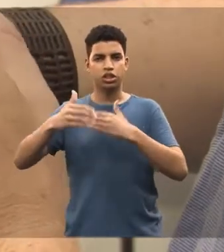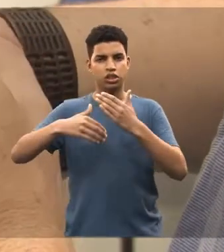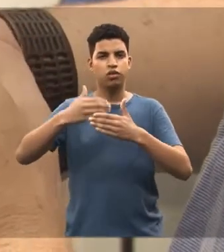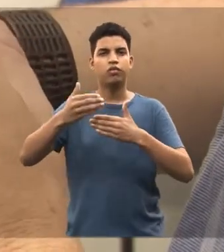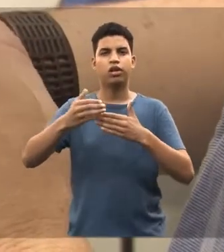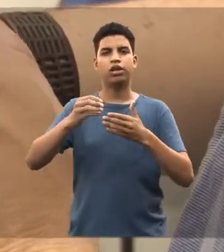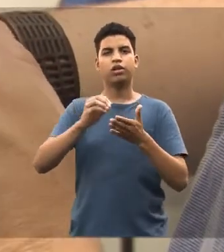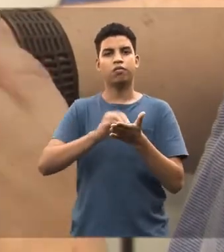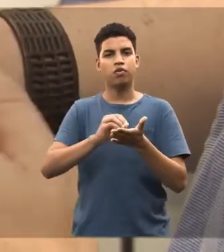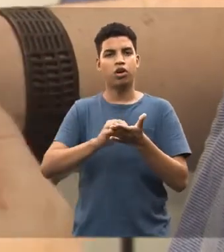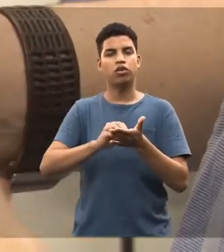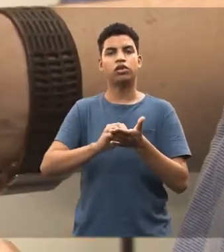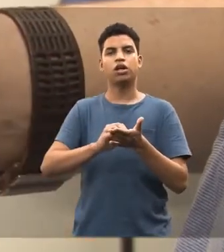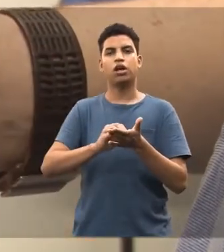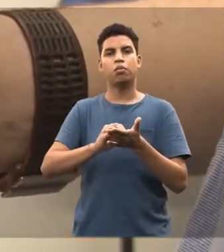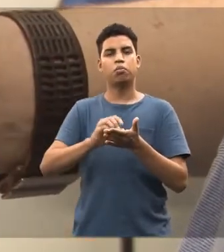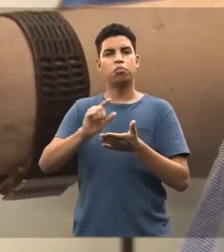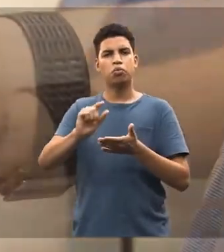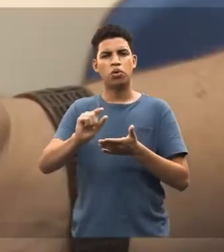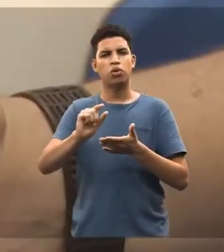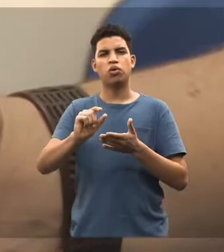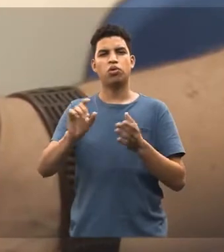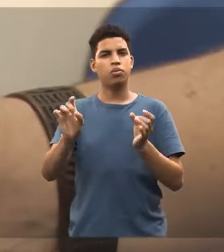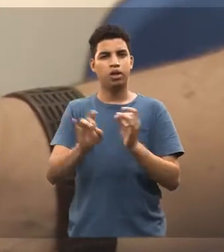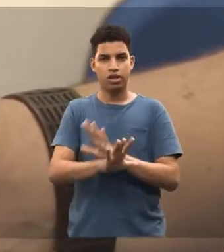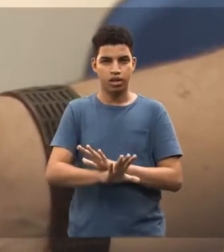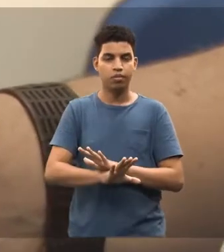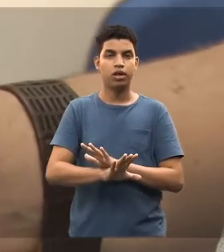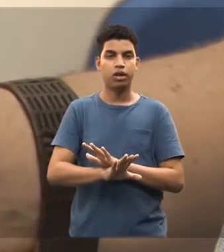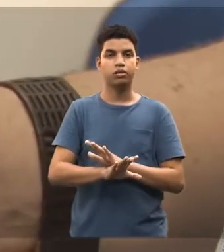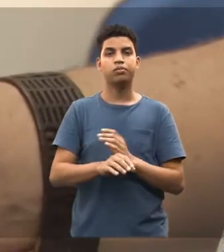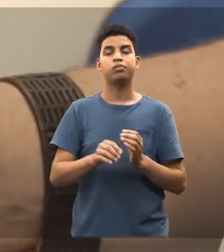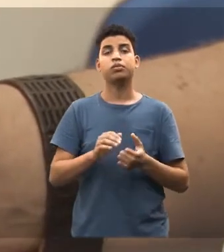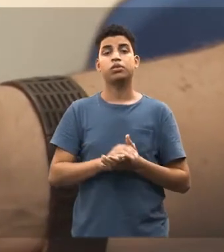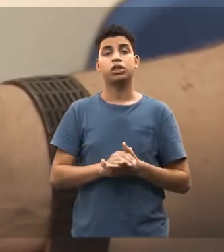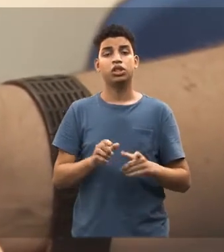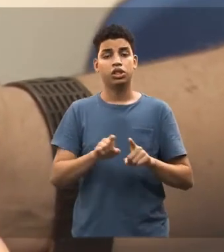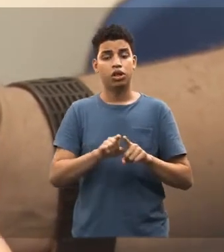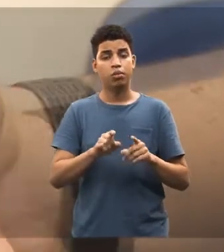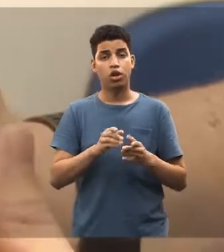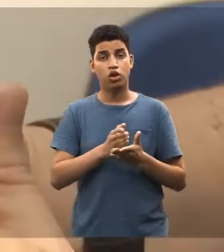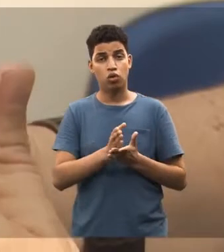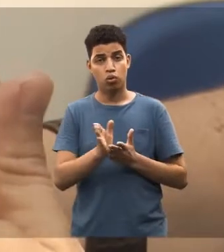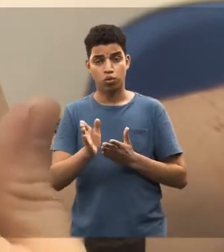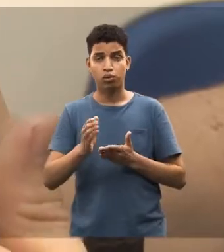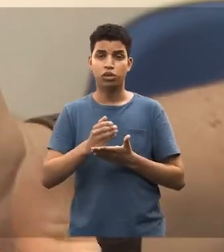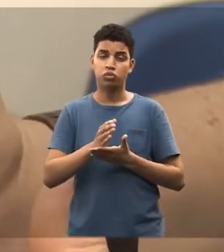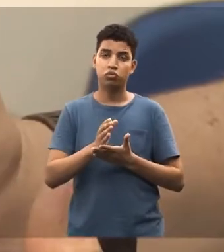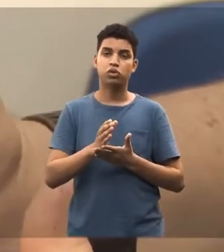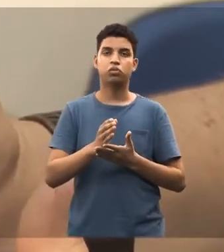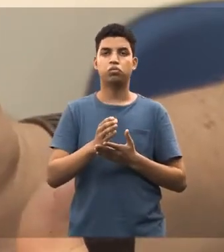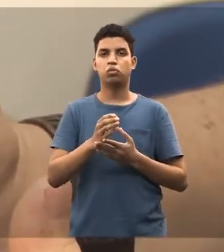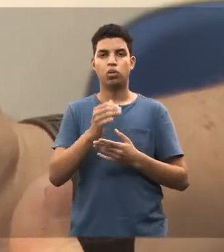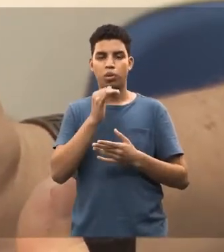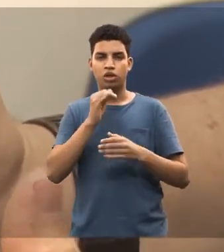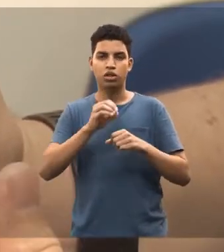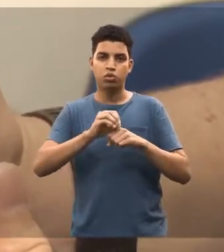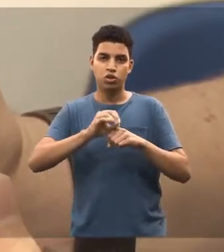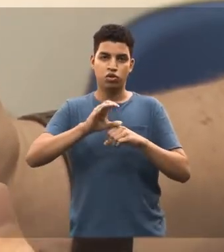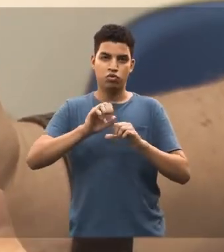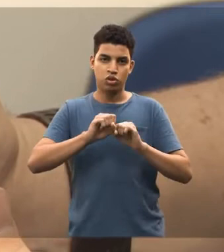gente está desenvolvendo, que está em fase de finalização. Além de outras frentes sobre